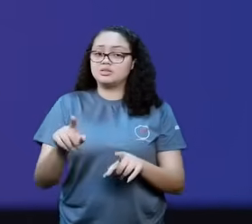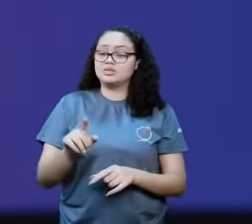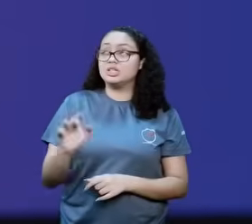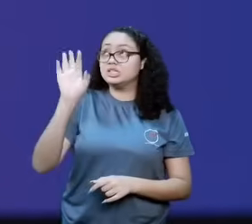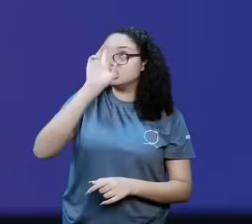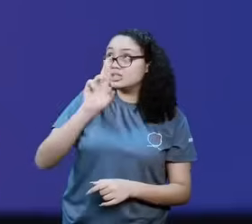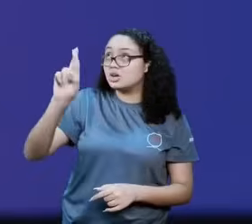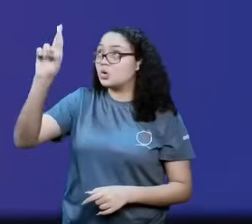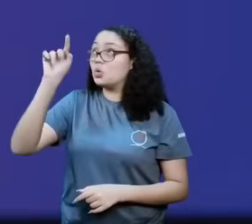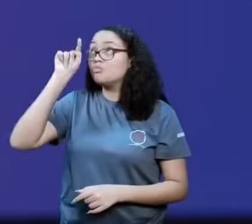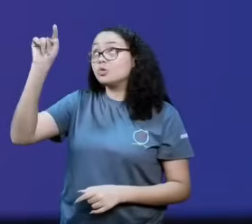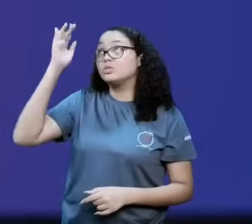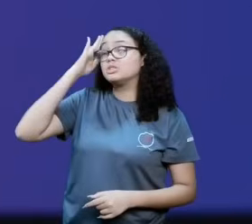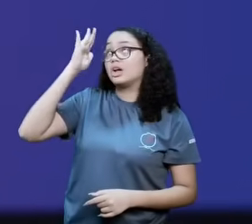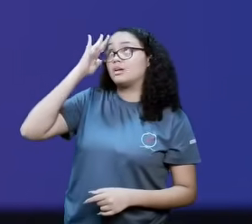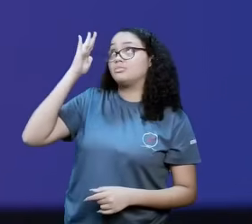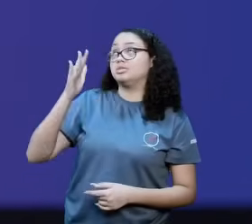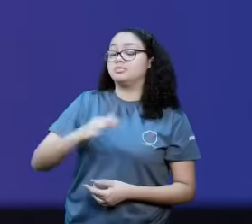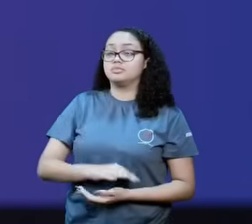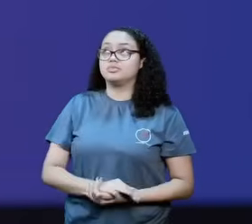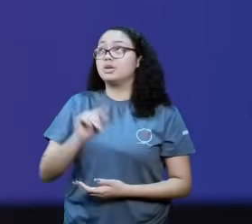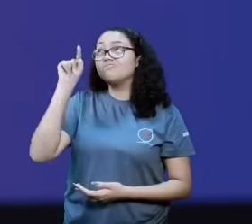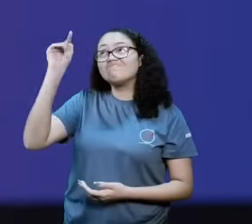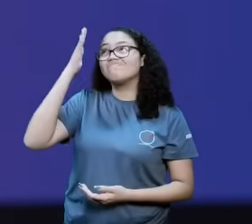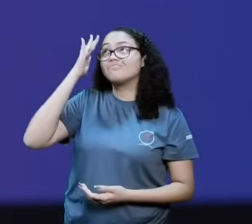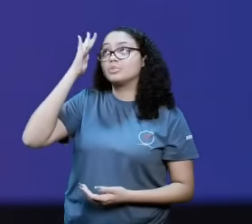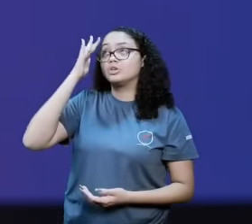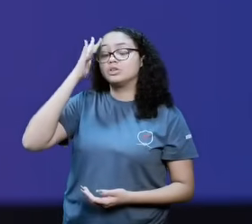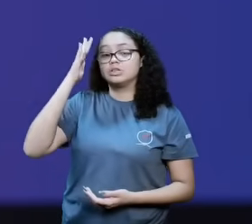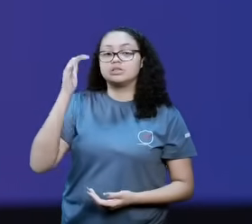tu sabes, tu sabes.